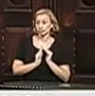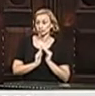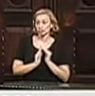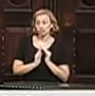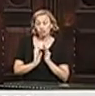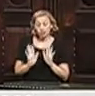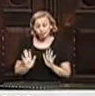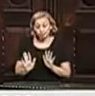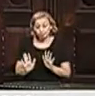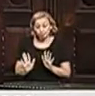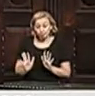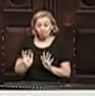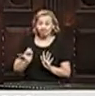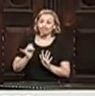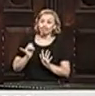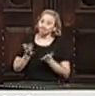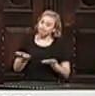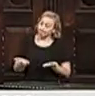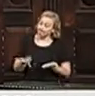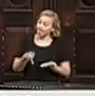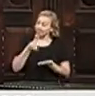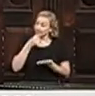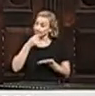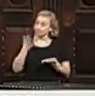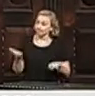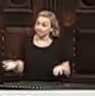o princípio da dignidade humana.